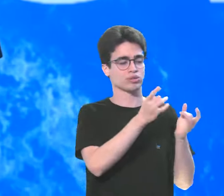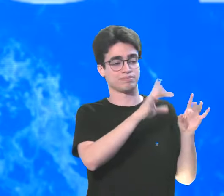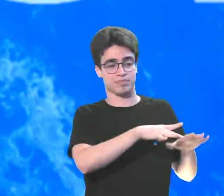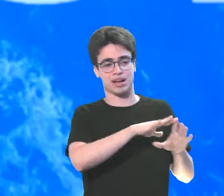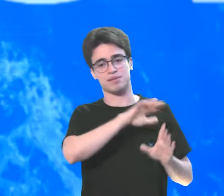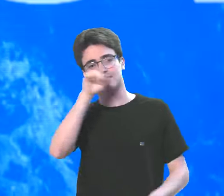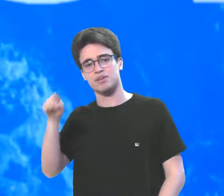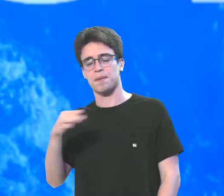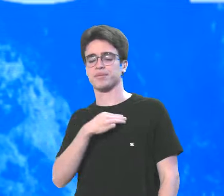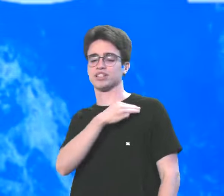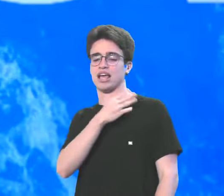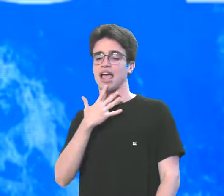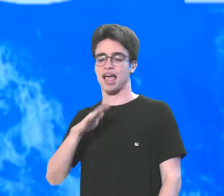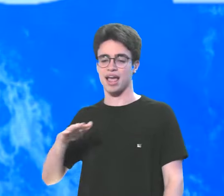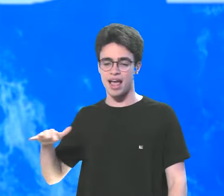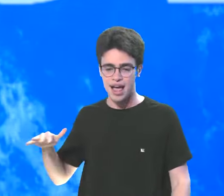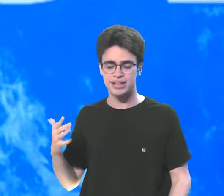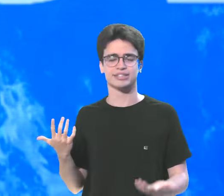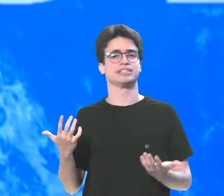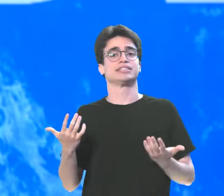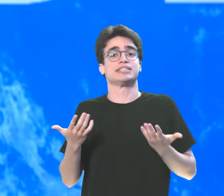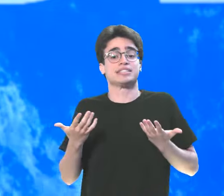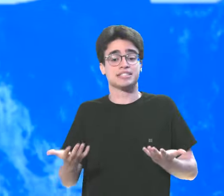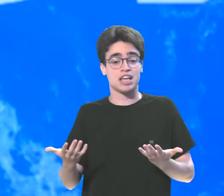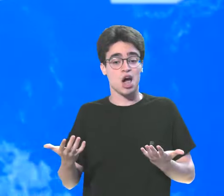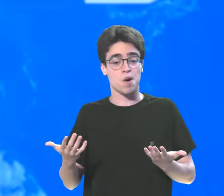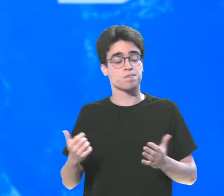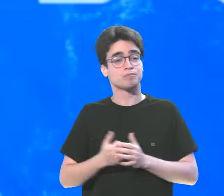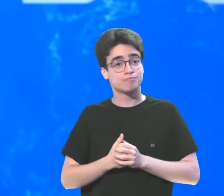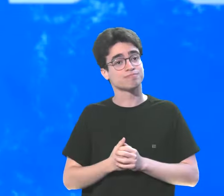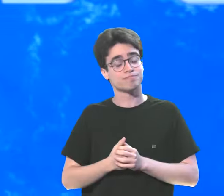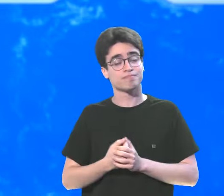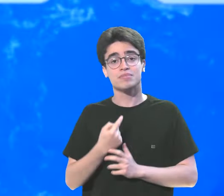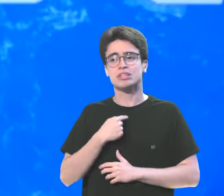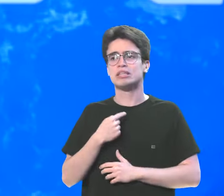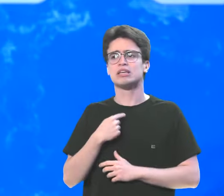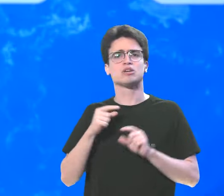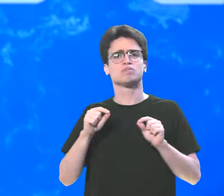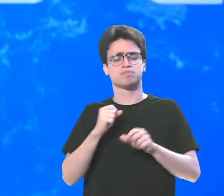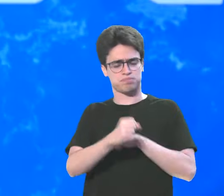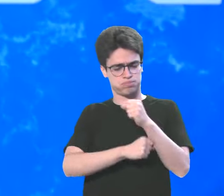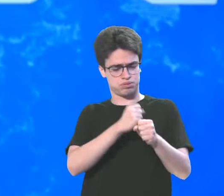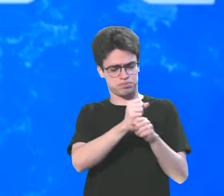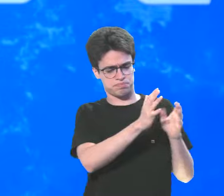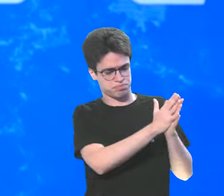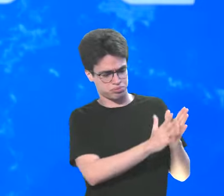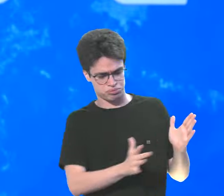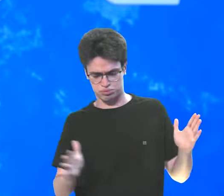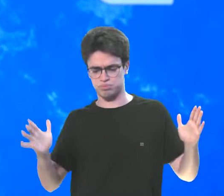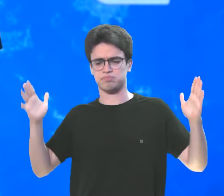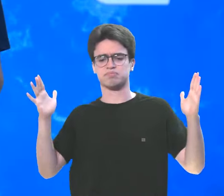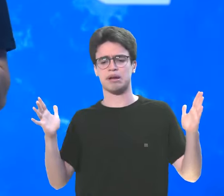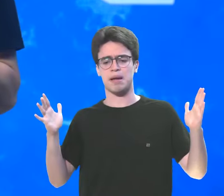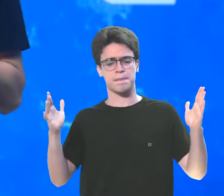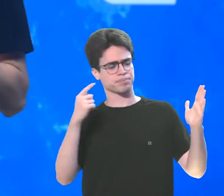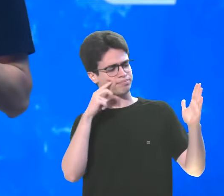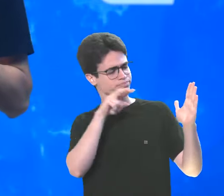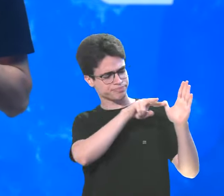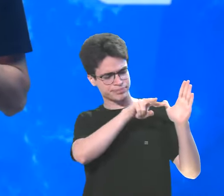ministério infantil e com isso eu eu comecei a olhar pro meu Como foi o meu ano